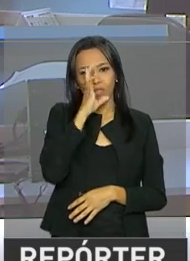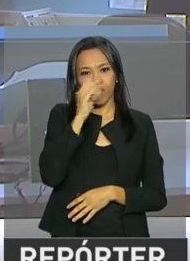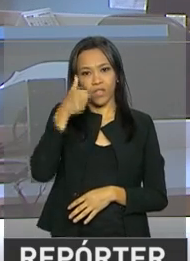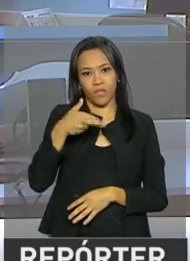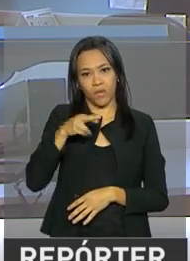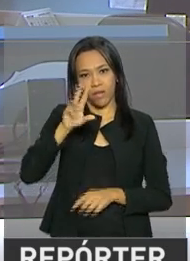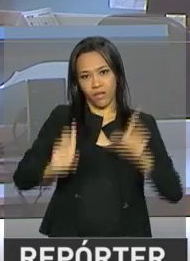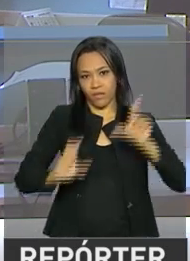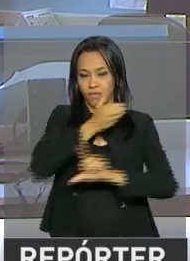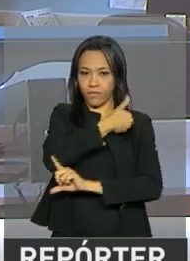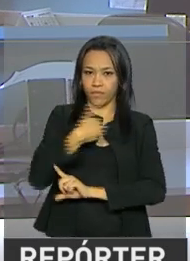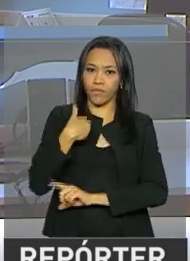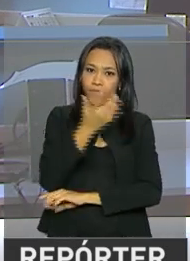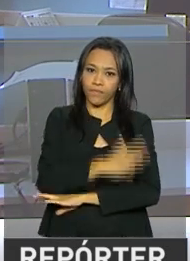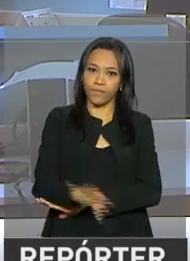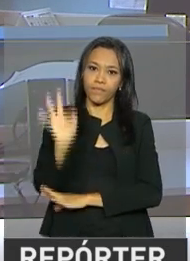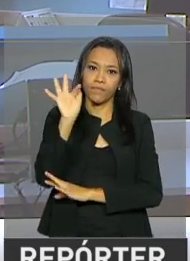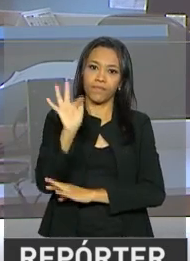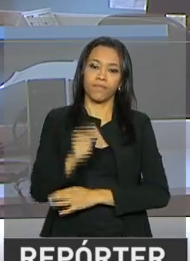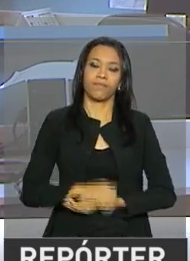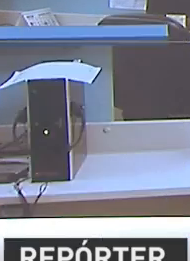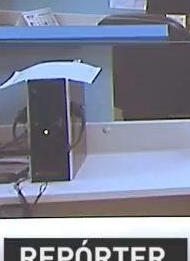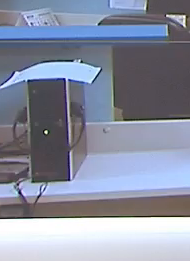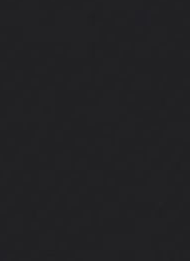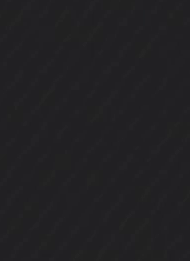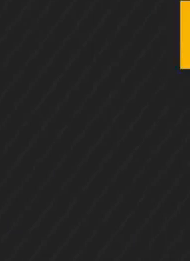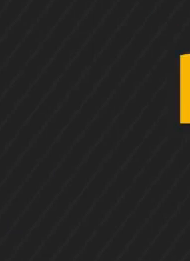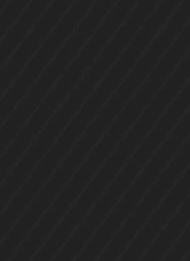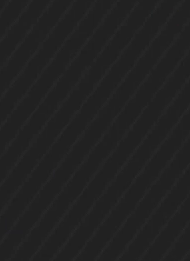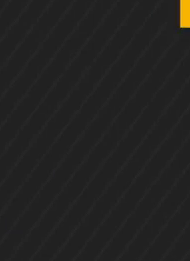na TVN BR a TV do Governo Federal